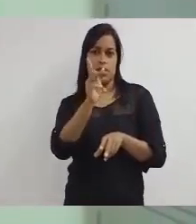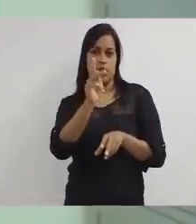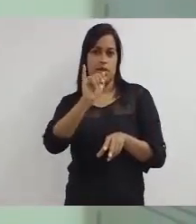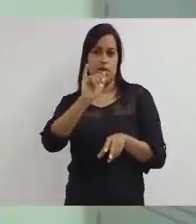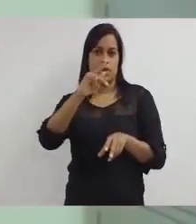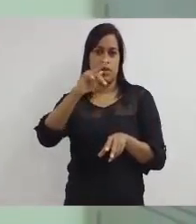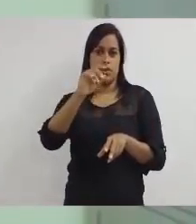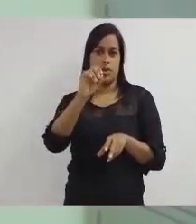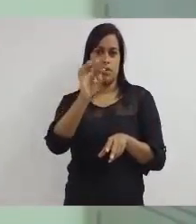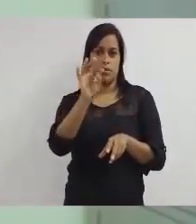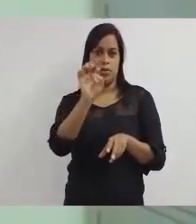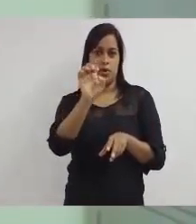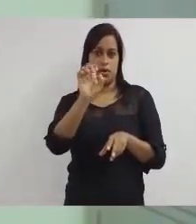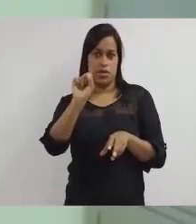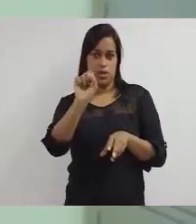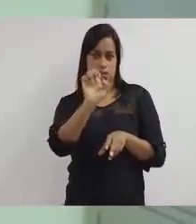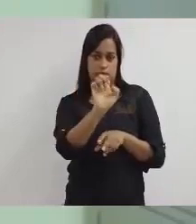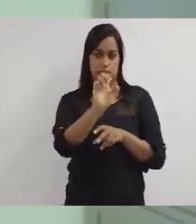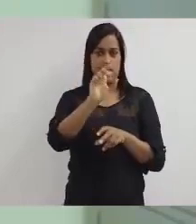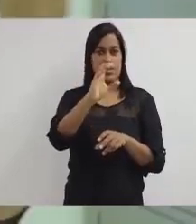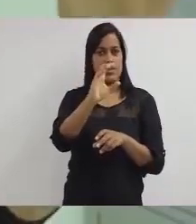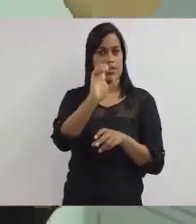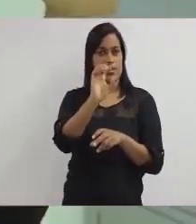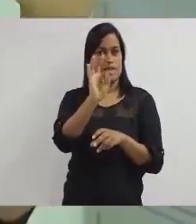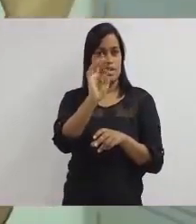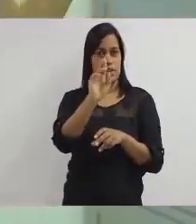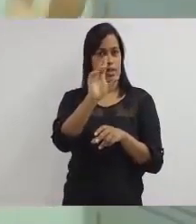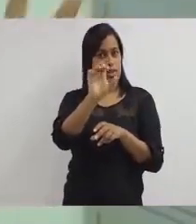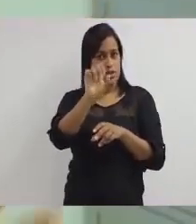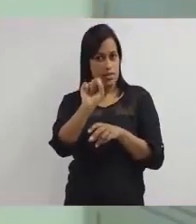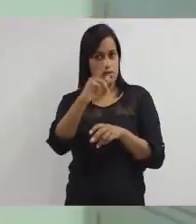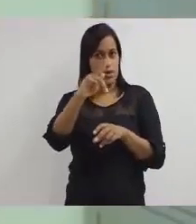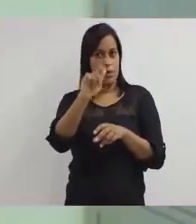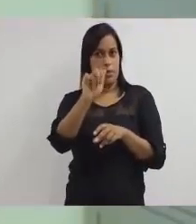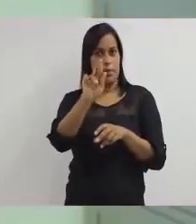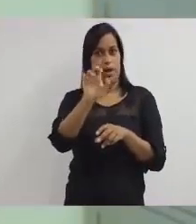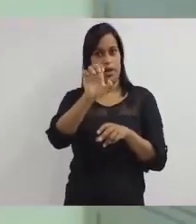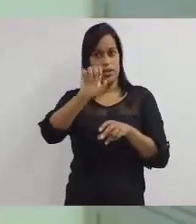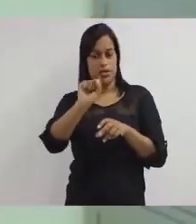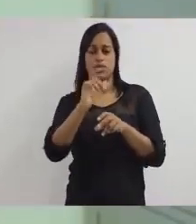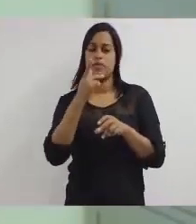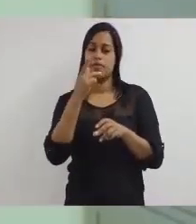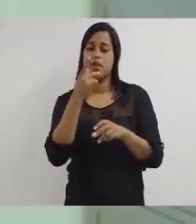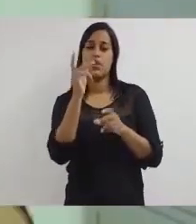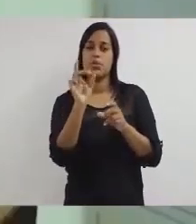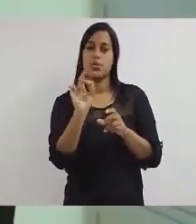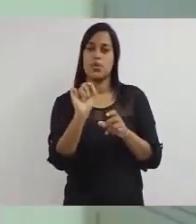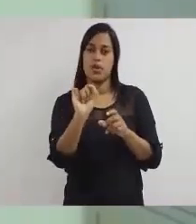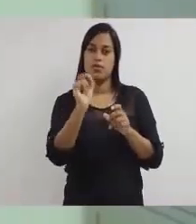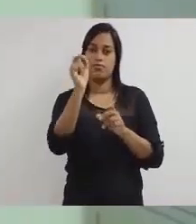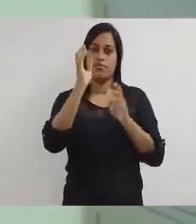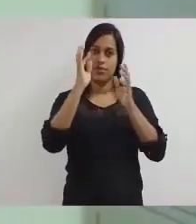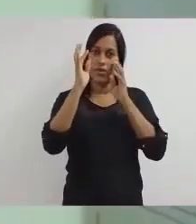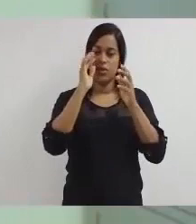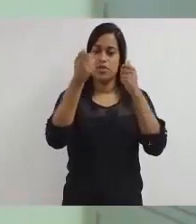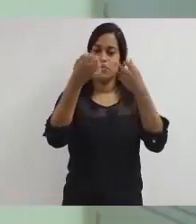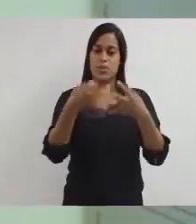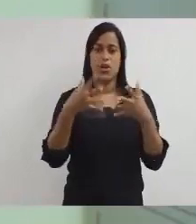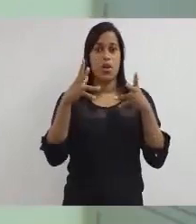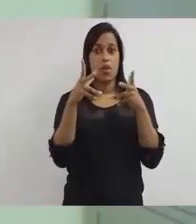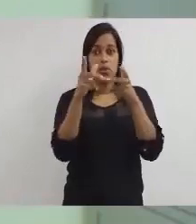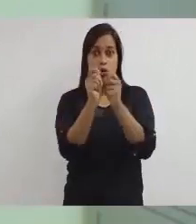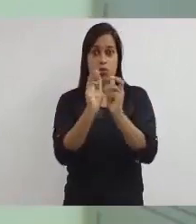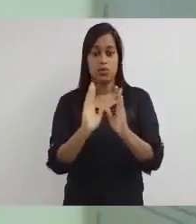a hipótese de ceteris paribus? Diz que tudo mais que pode afetar a vida do consumidor vai